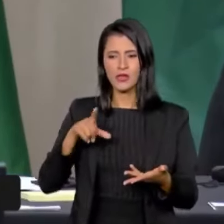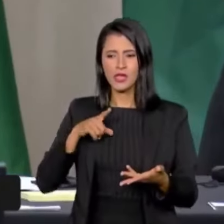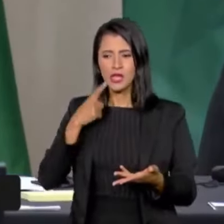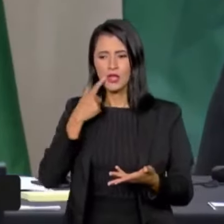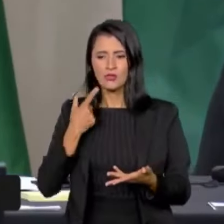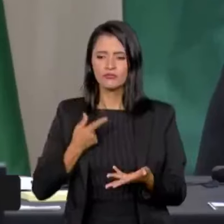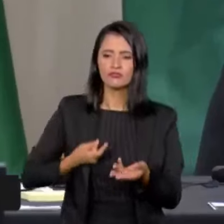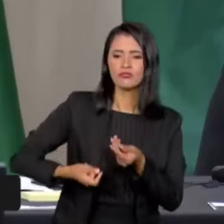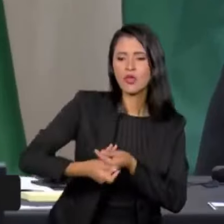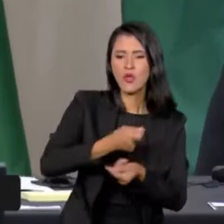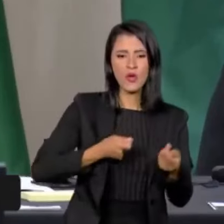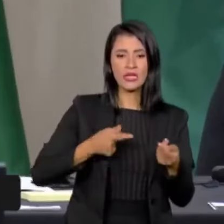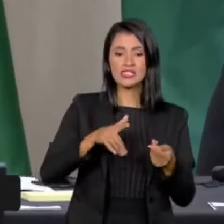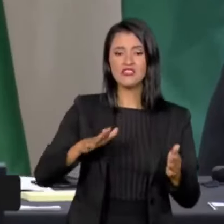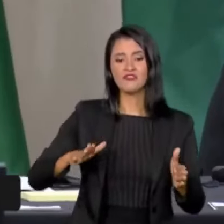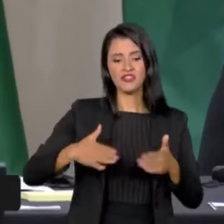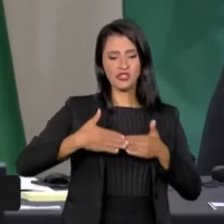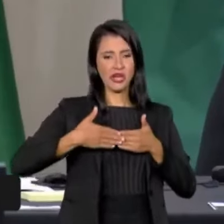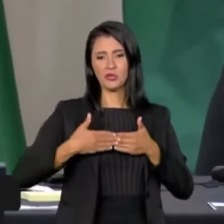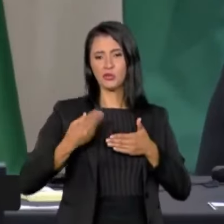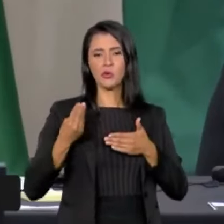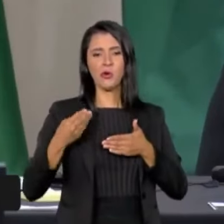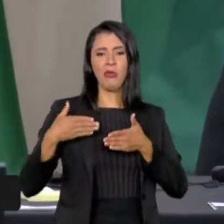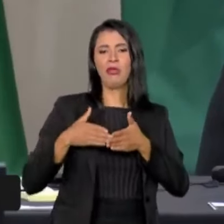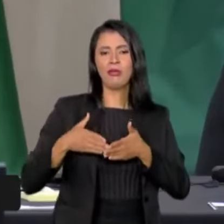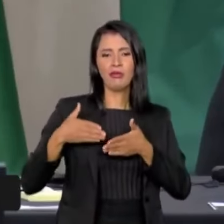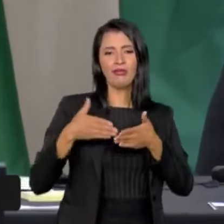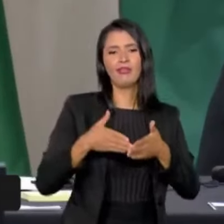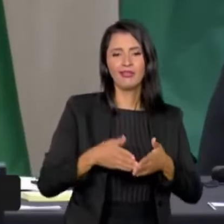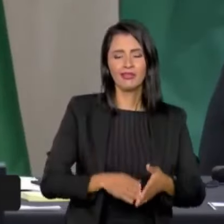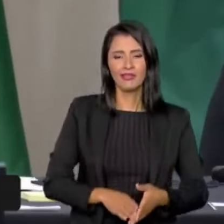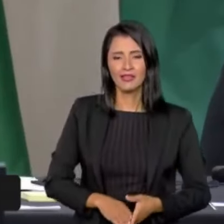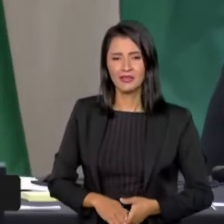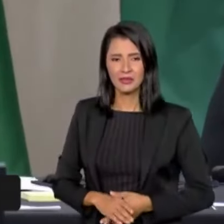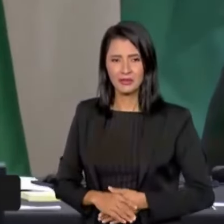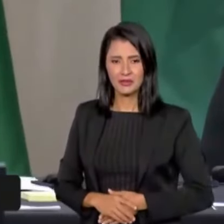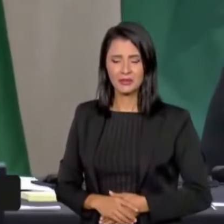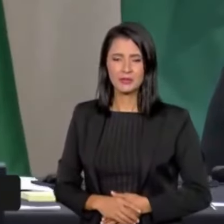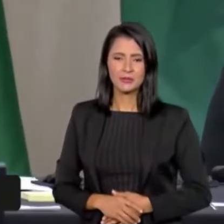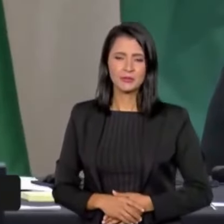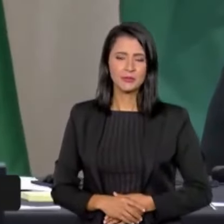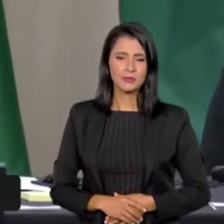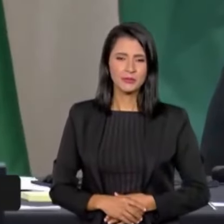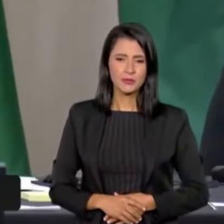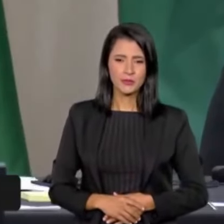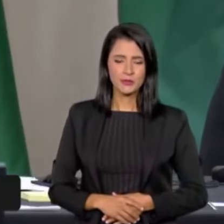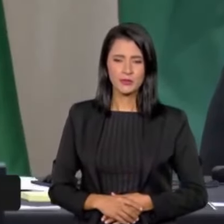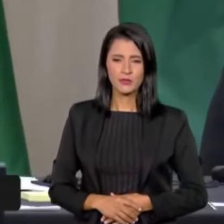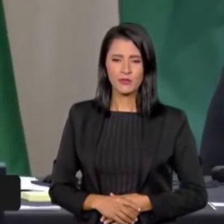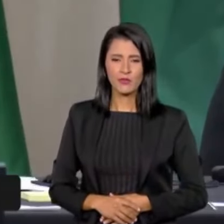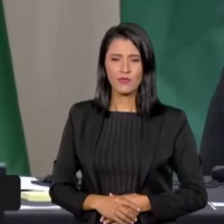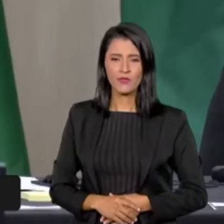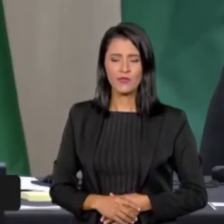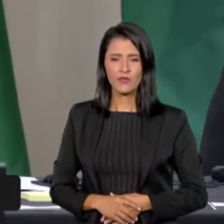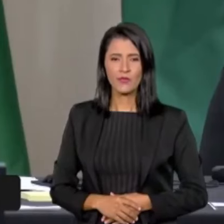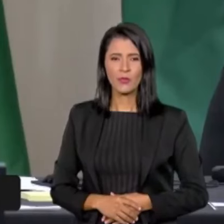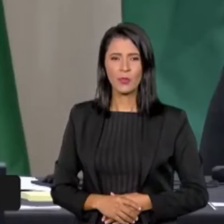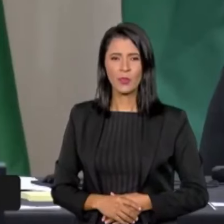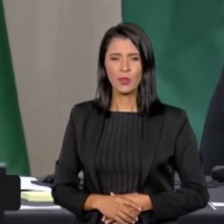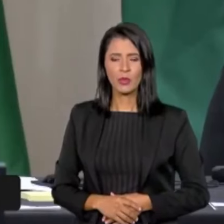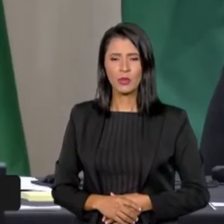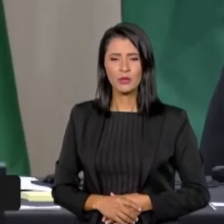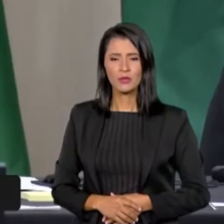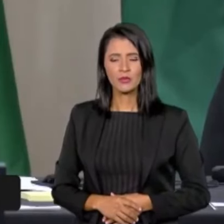não há vias abertas. But what happens is that goods and services do not circulate where there are no